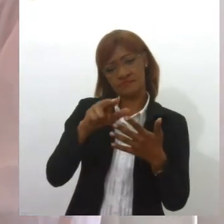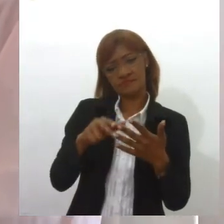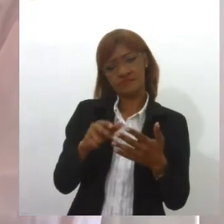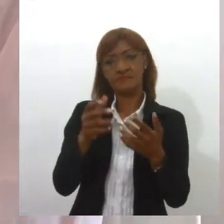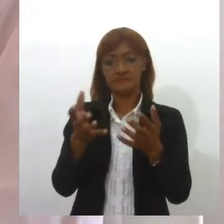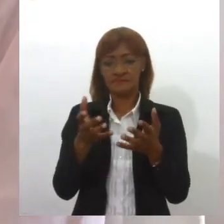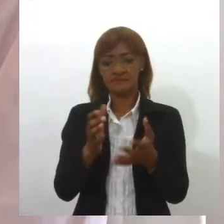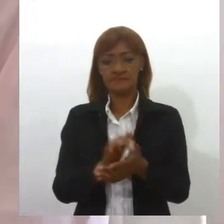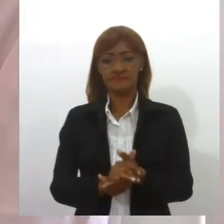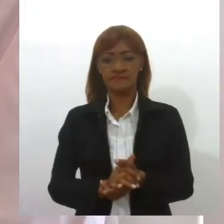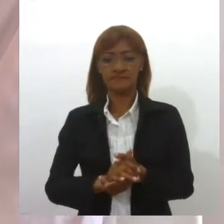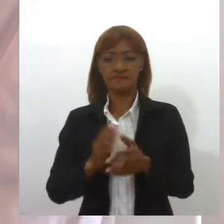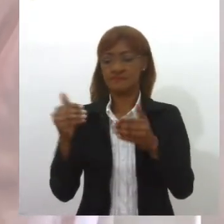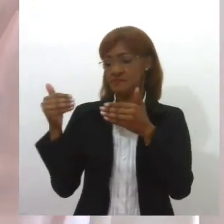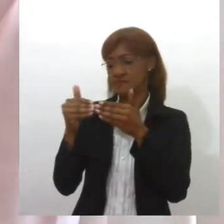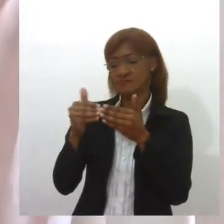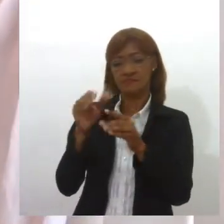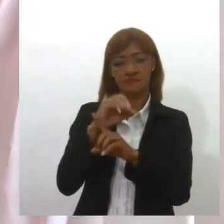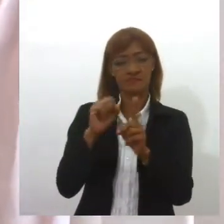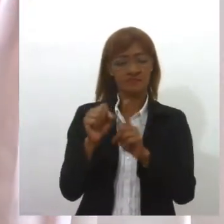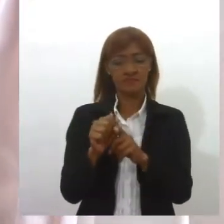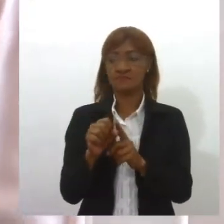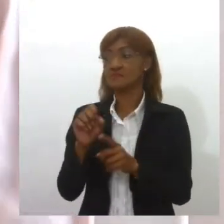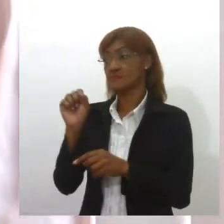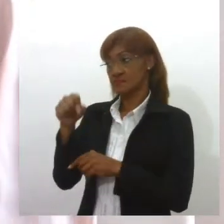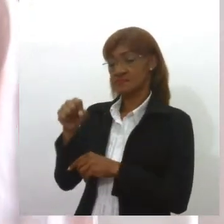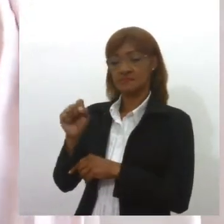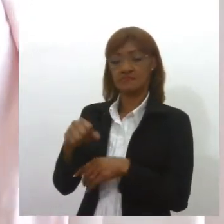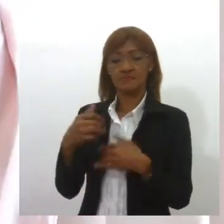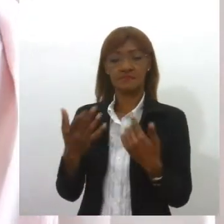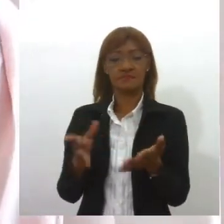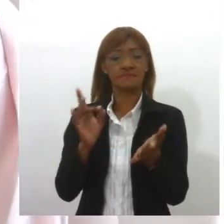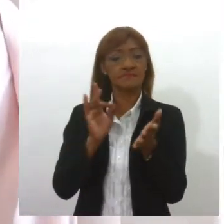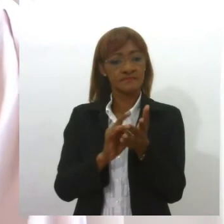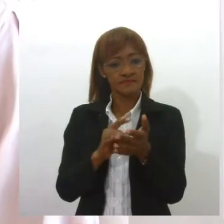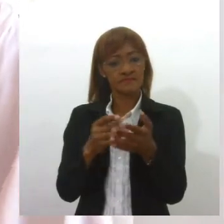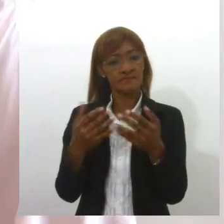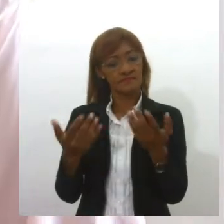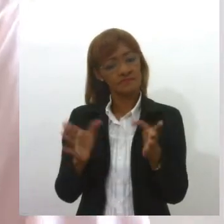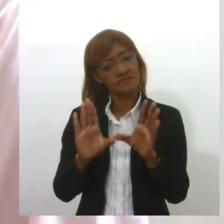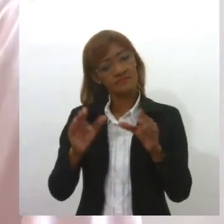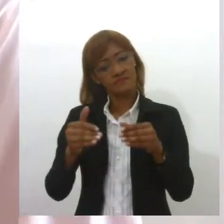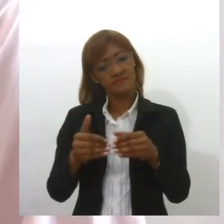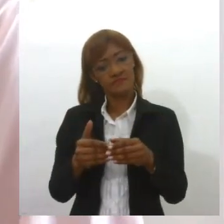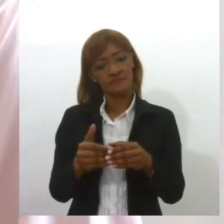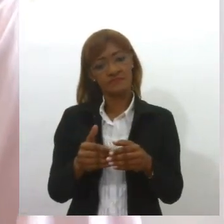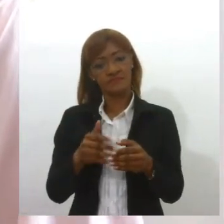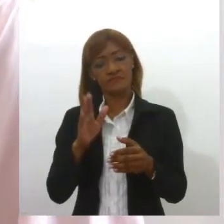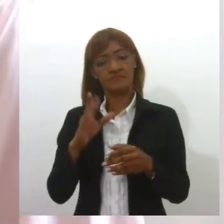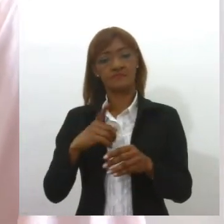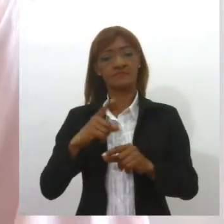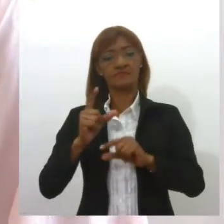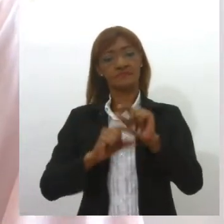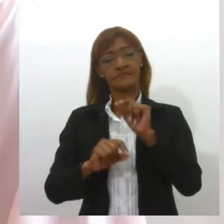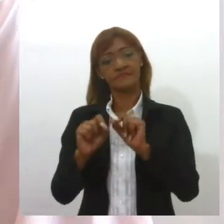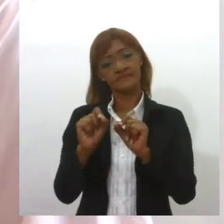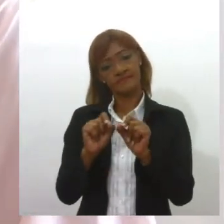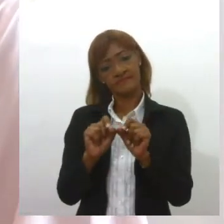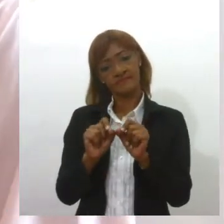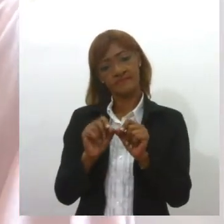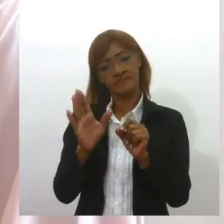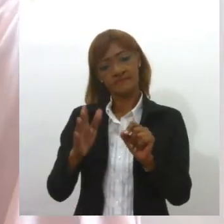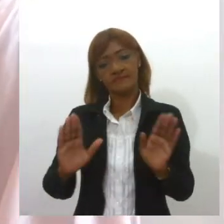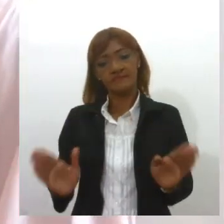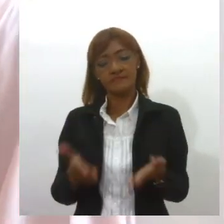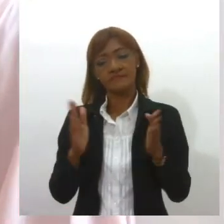áreas que têm a ver com a sociedade. Sim, na realidade, montar uma equipe, né, para tratar desses resultados, né, e estimular